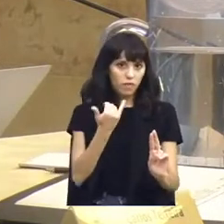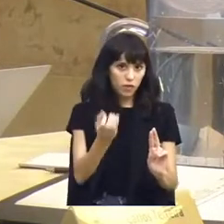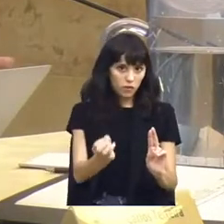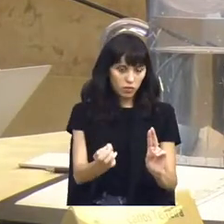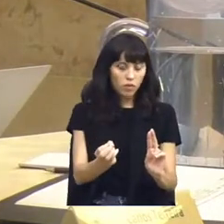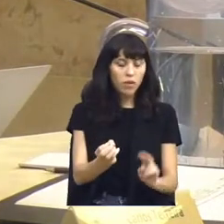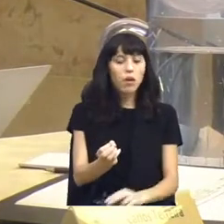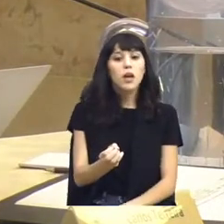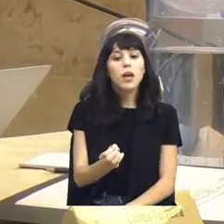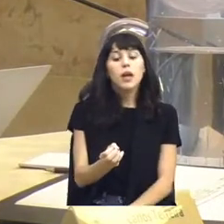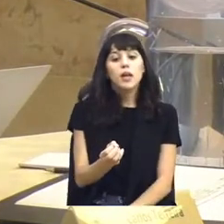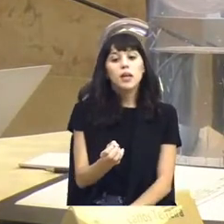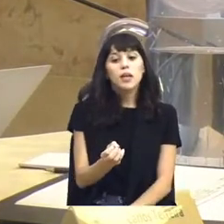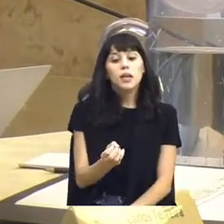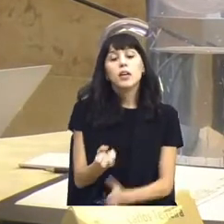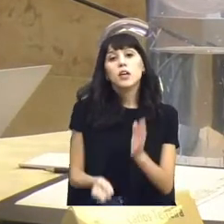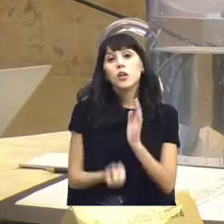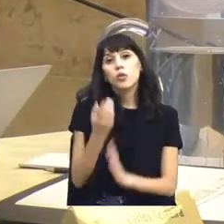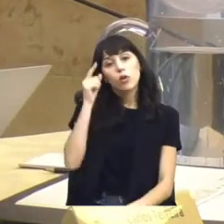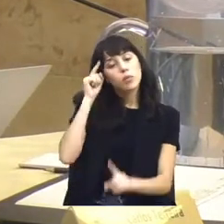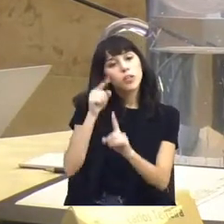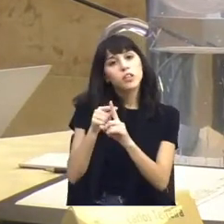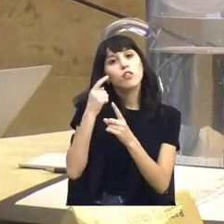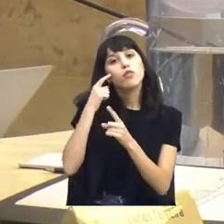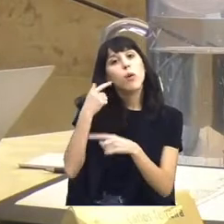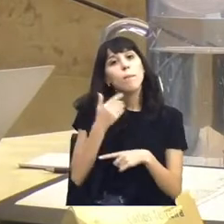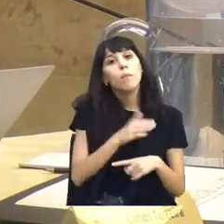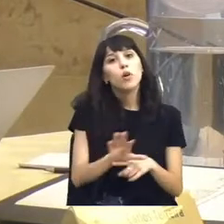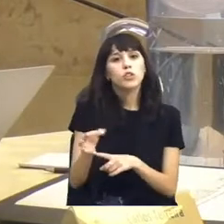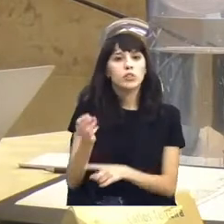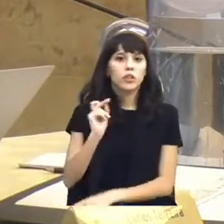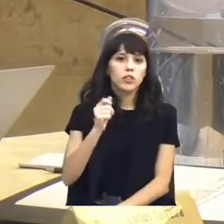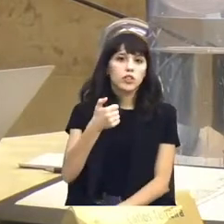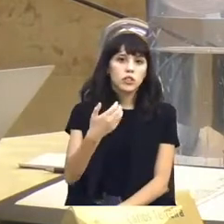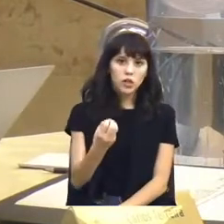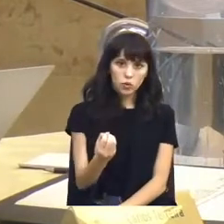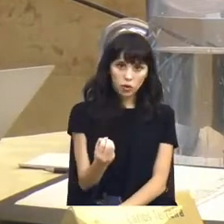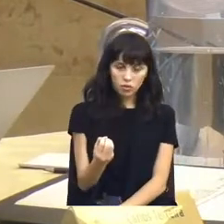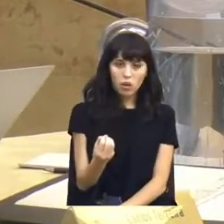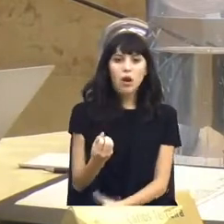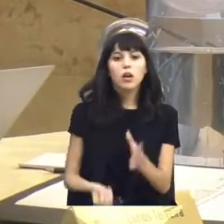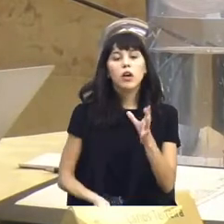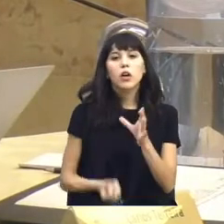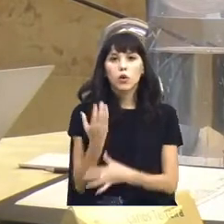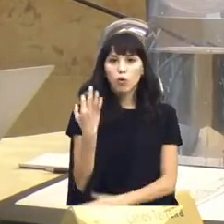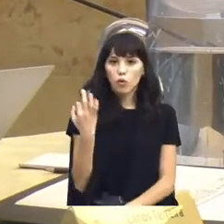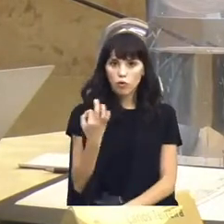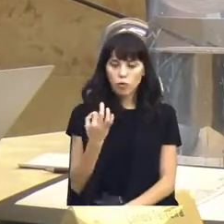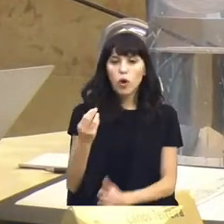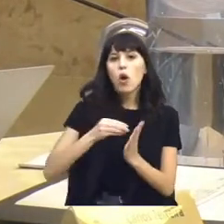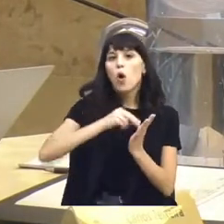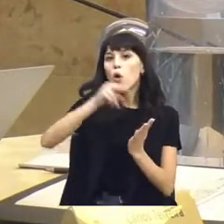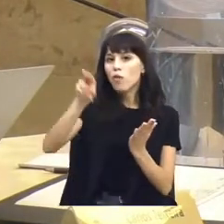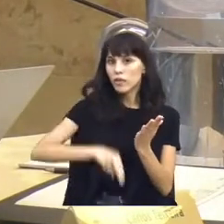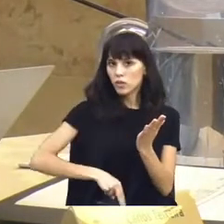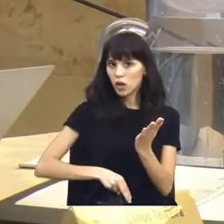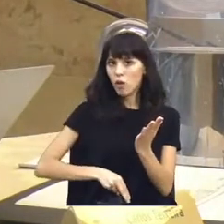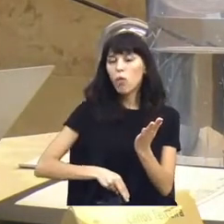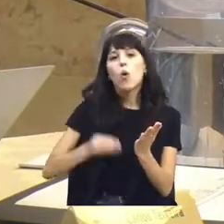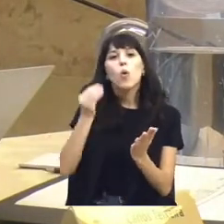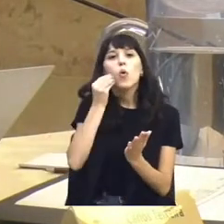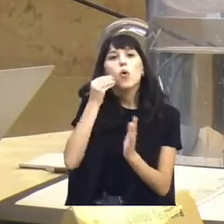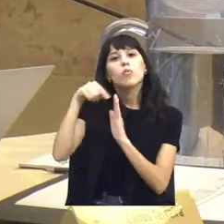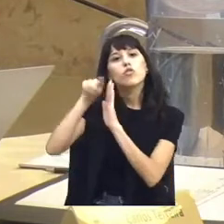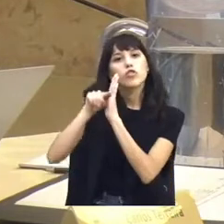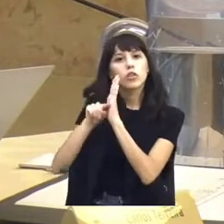e que tem e que foi criado para assinalar e portanto anos da criação da convenção relativa ao Estatuto